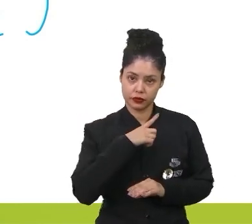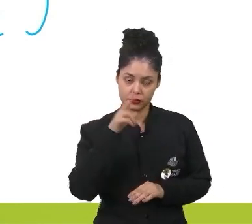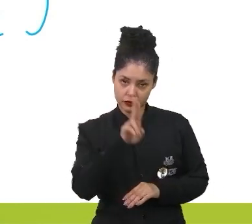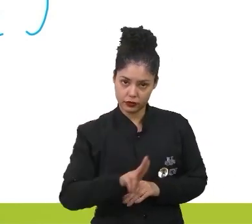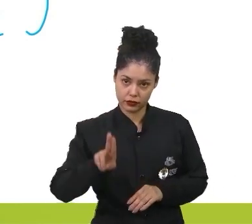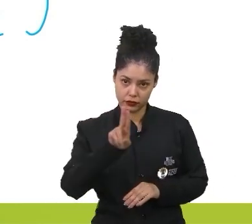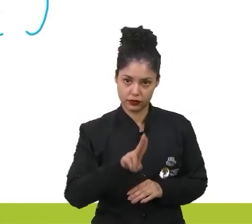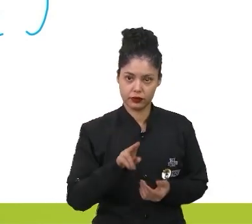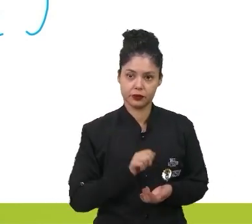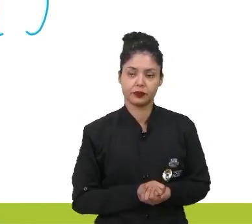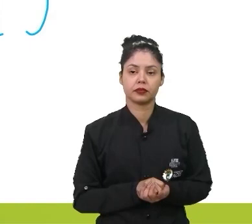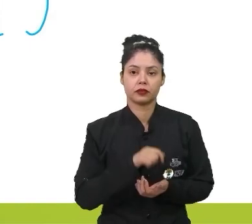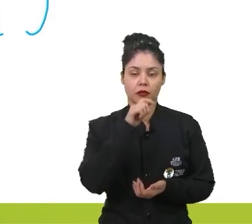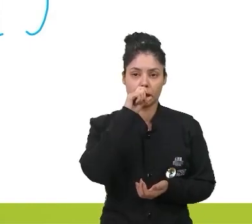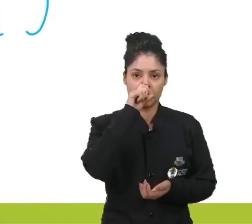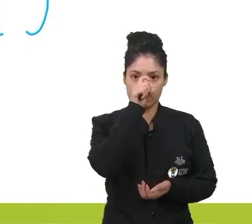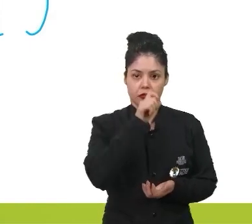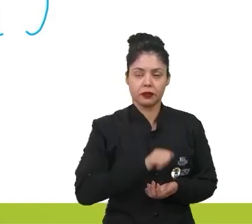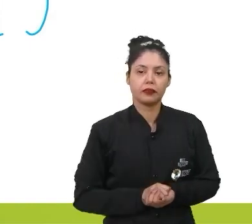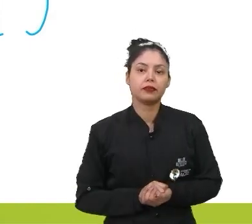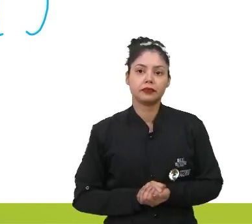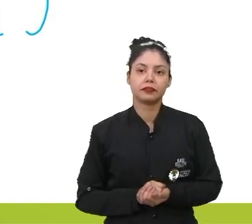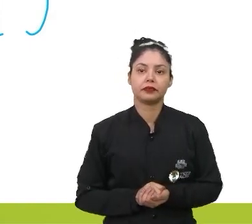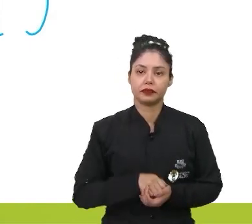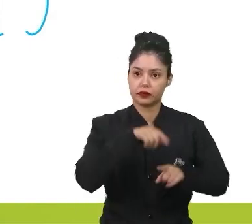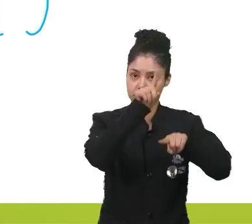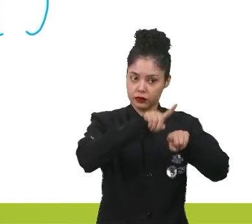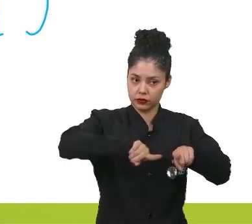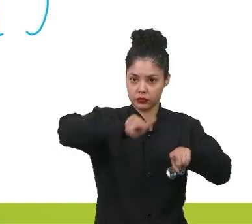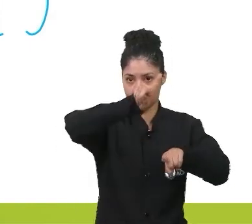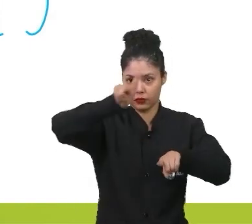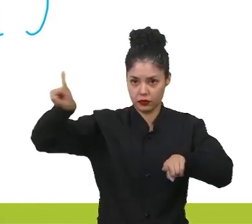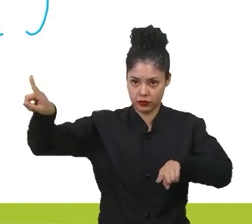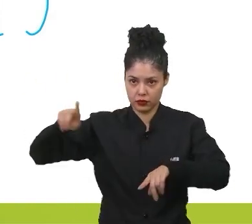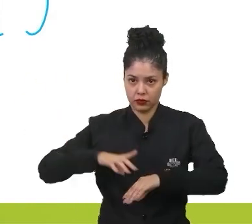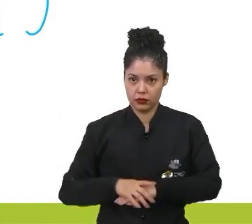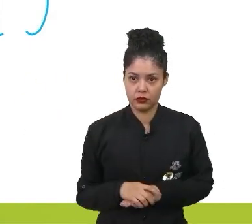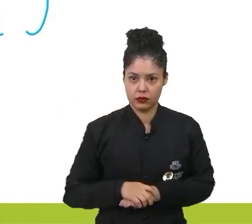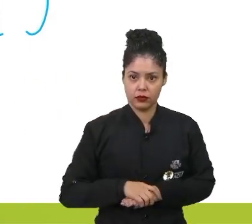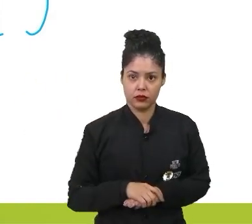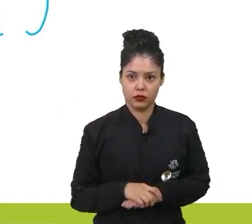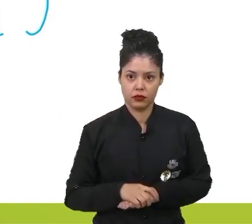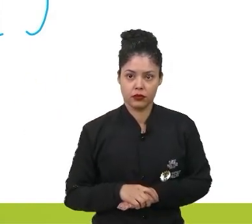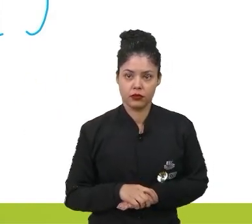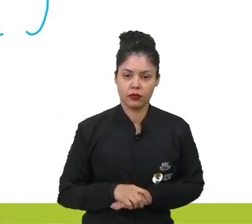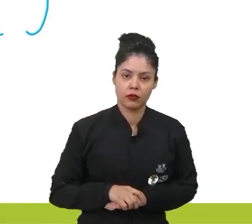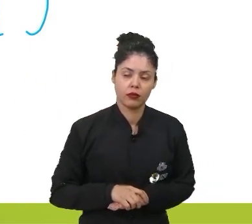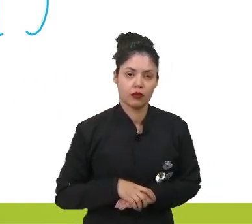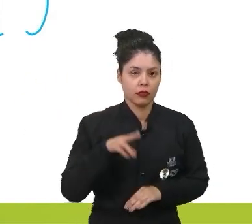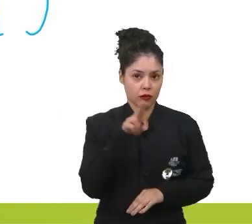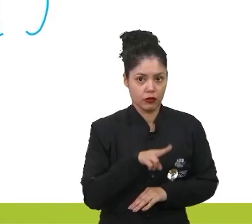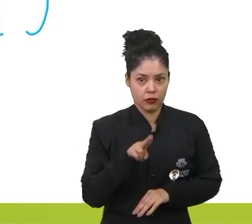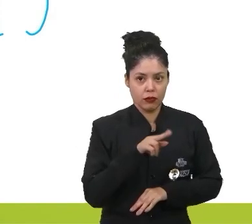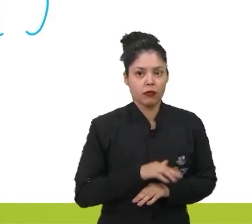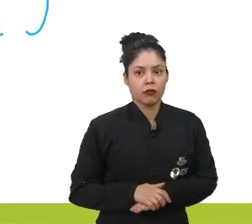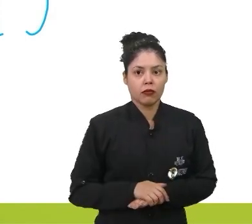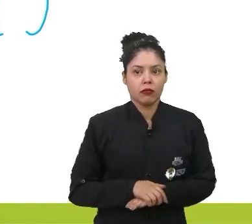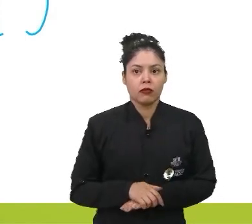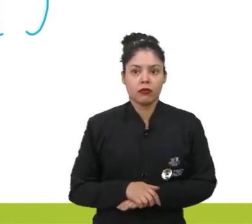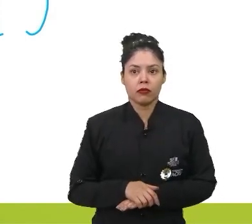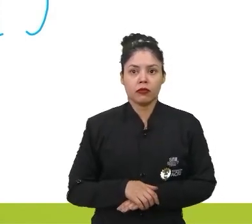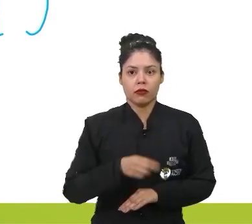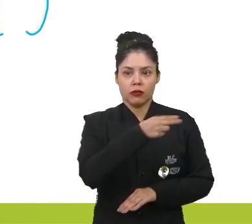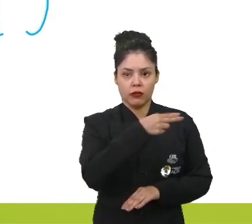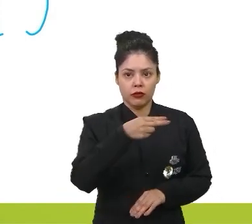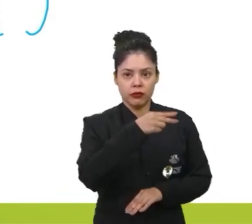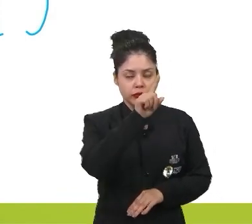usando macete, né? Propriedade seria raiz em ambos os membros, né? E vou passar ele como raiz quadrada usando macete, é claro, tá bom? Então eu vou